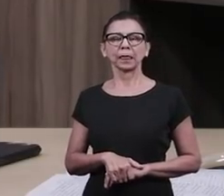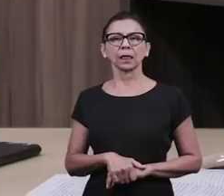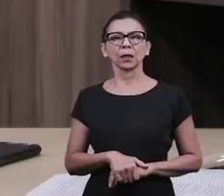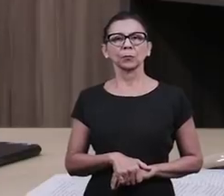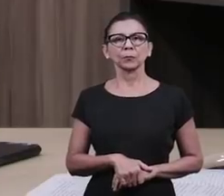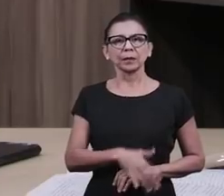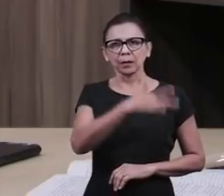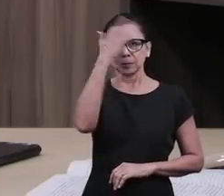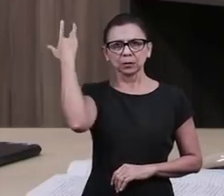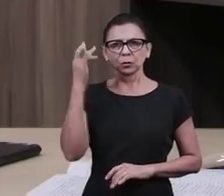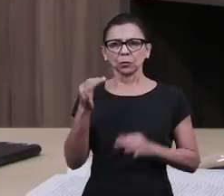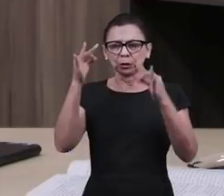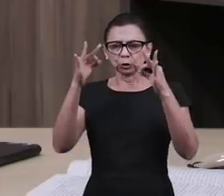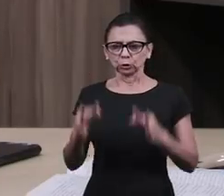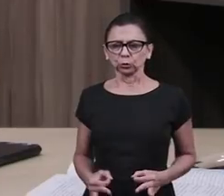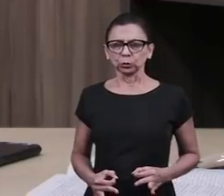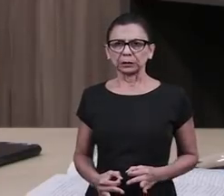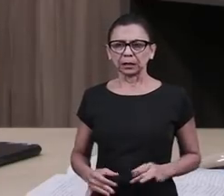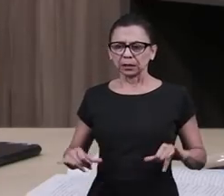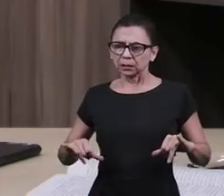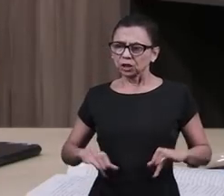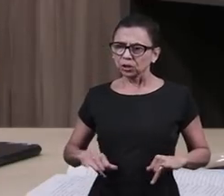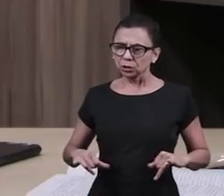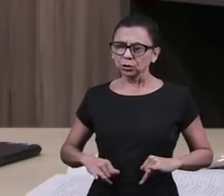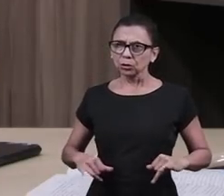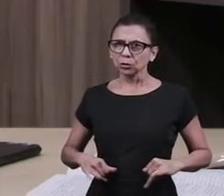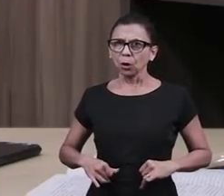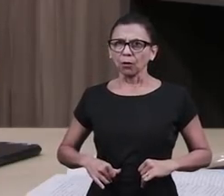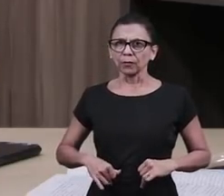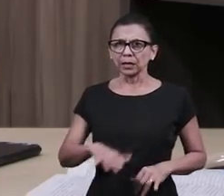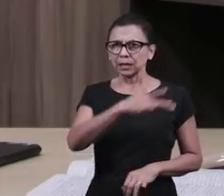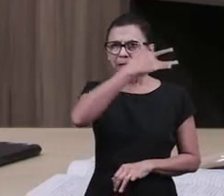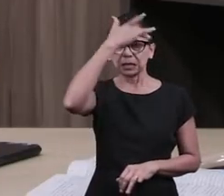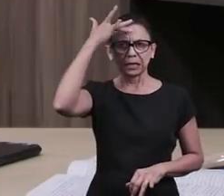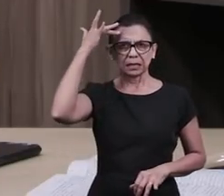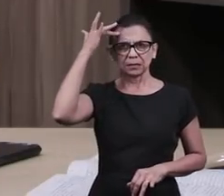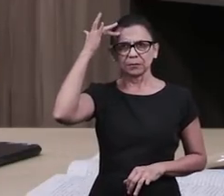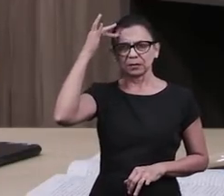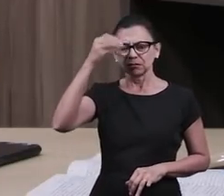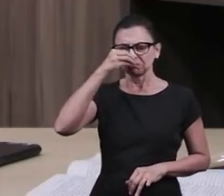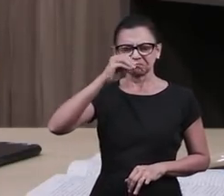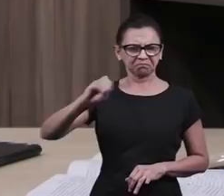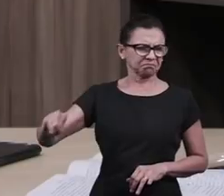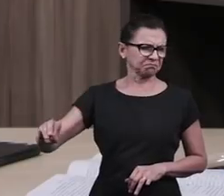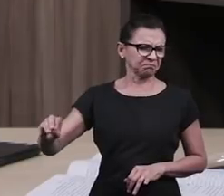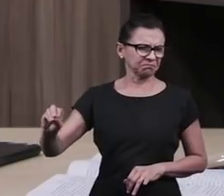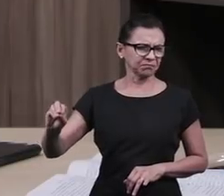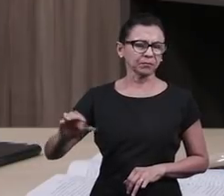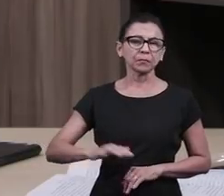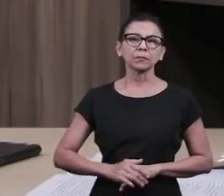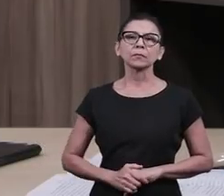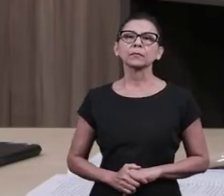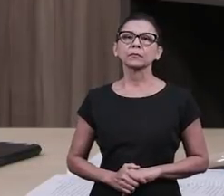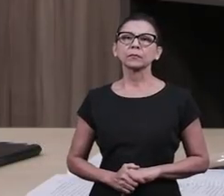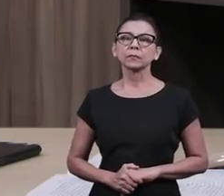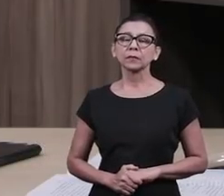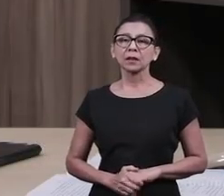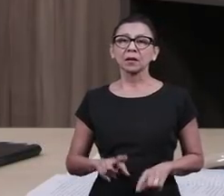perece o justo e não há quem considere isso em seu coração. E os